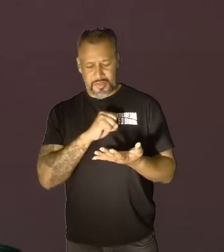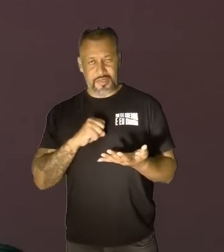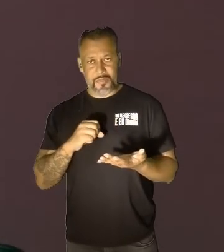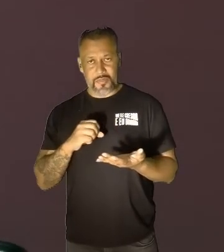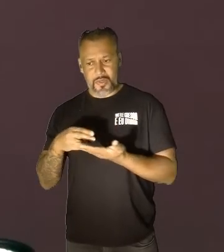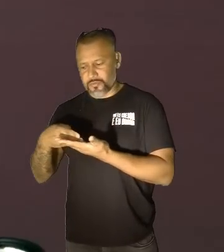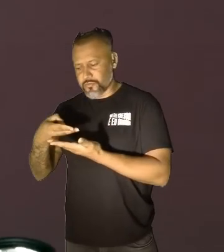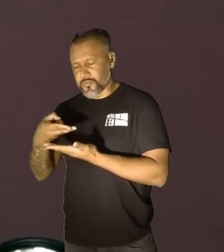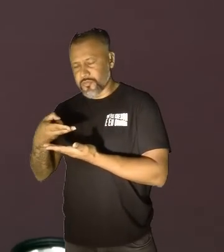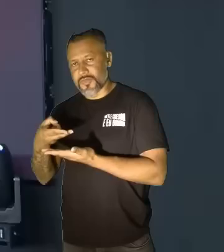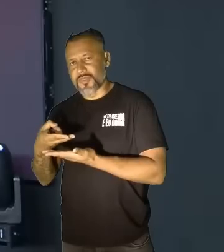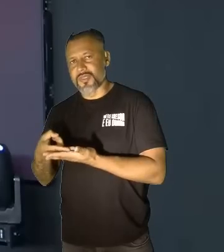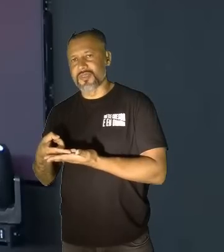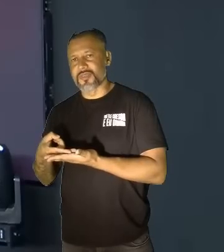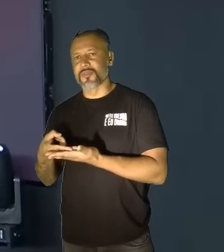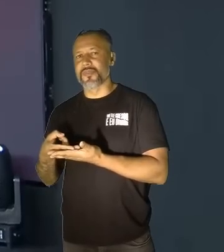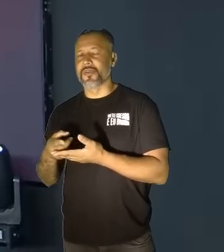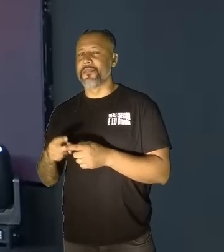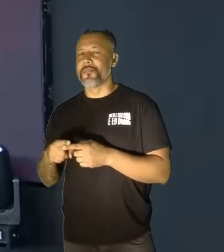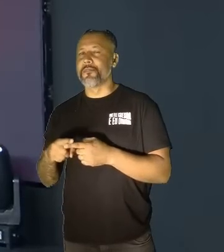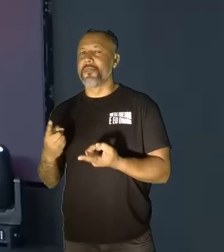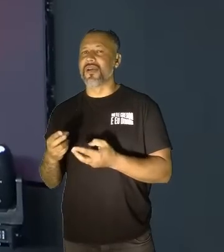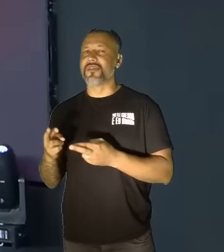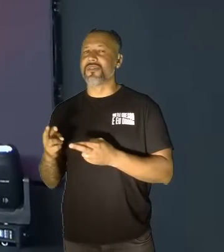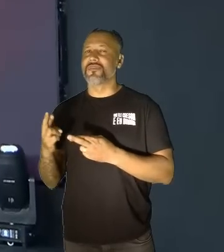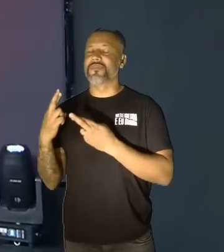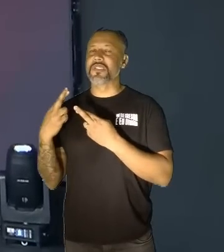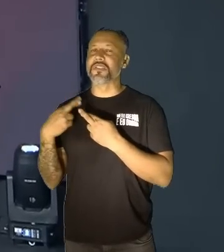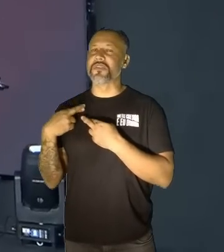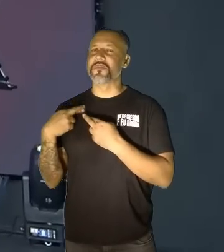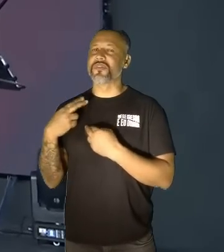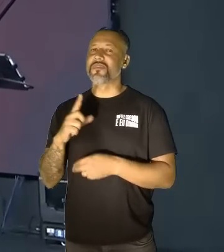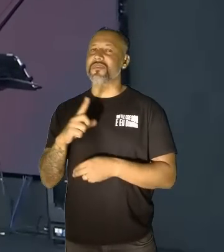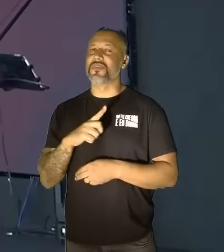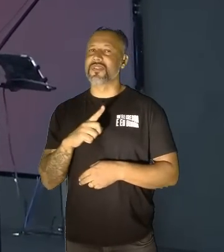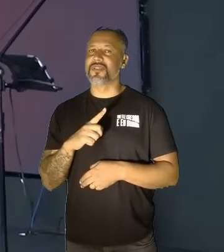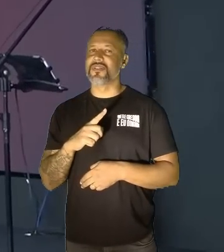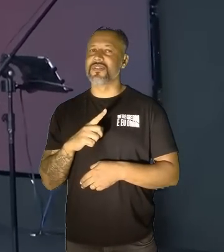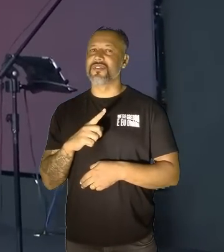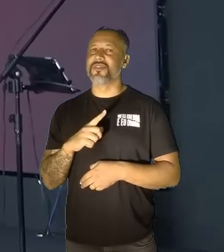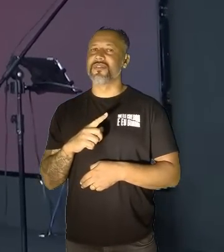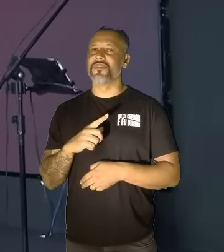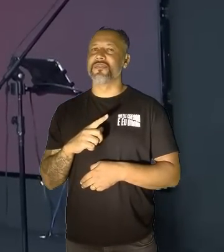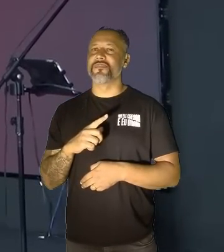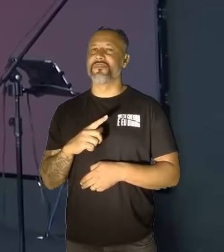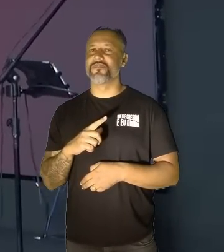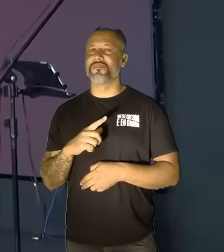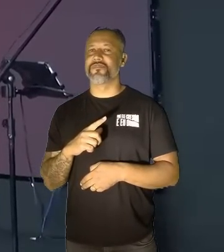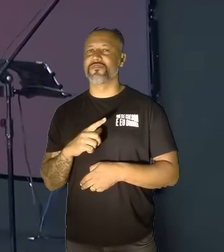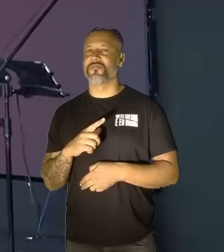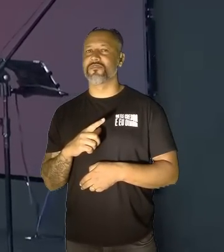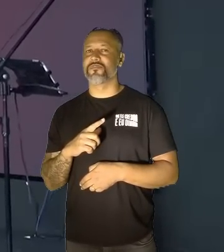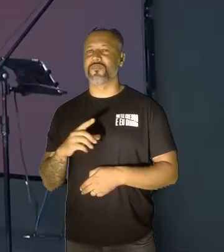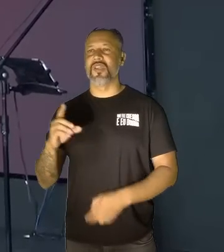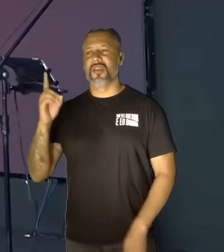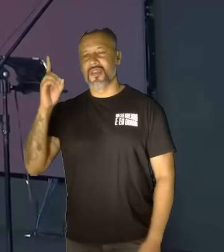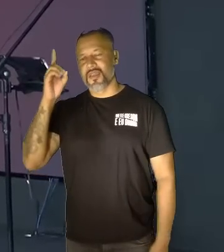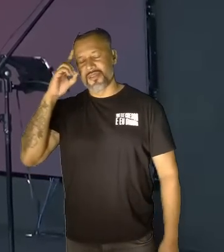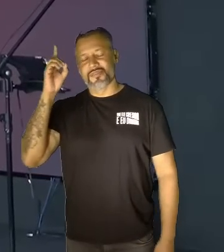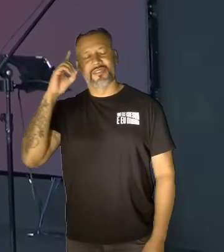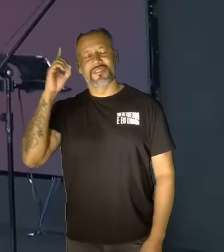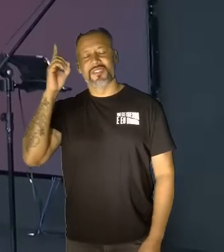ficou deitado, só que ele tinha uma responsabilidade. Todos os dias, era ele que abria a porta do templo.